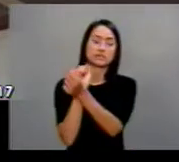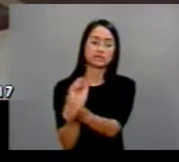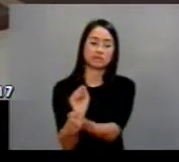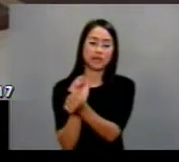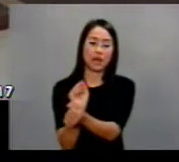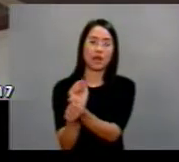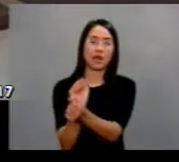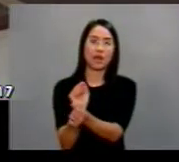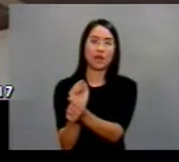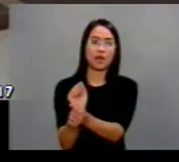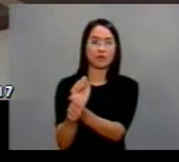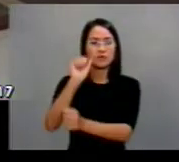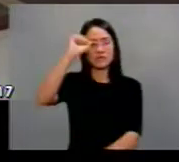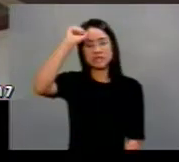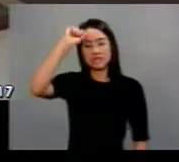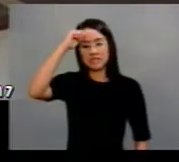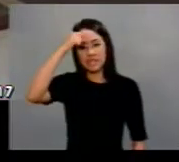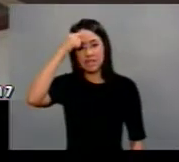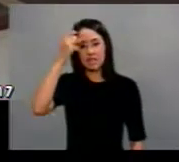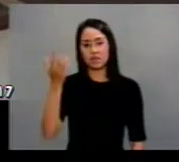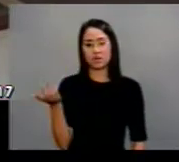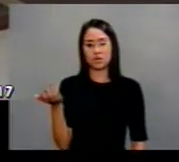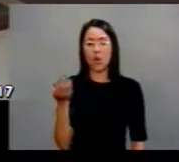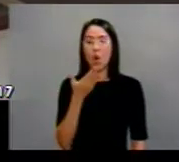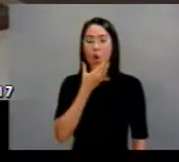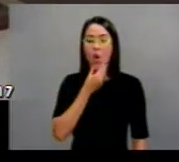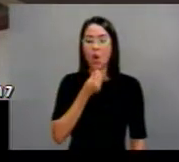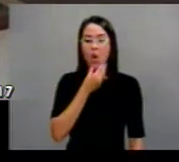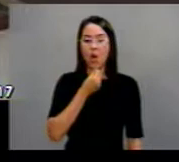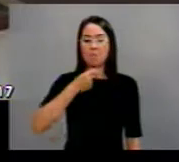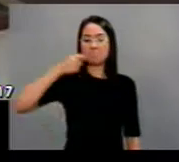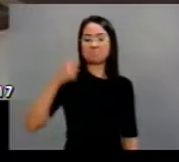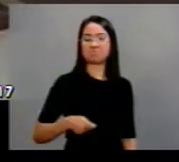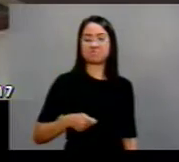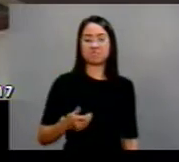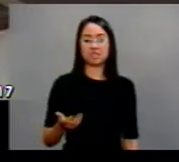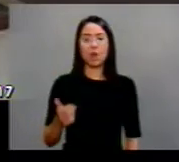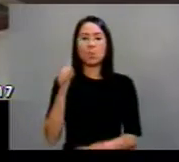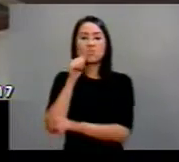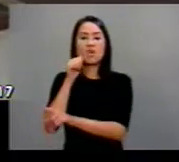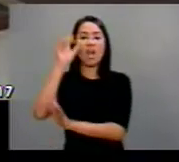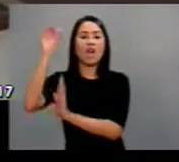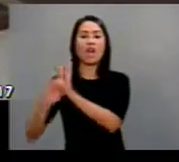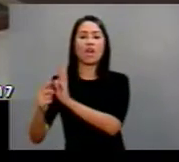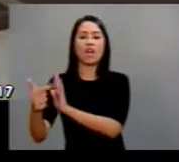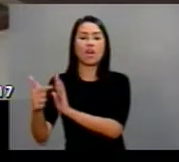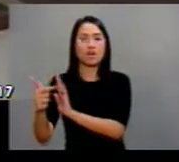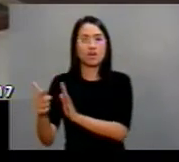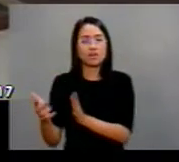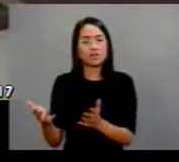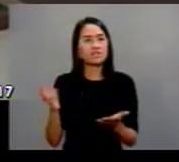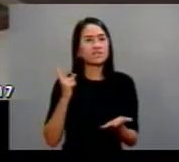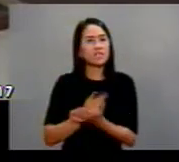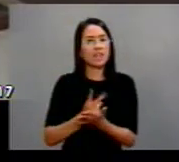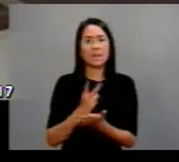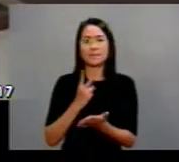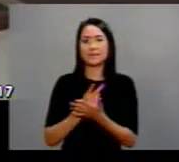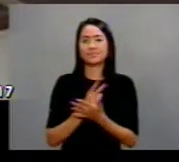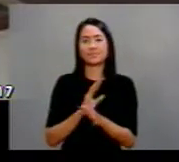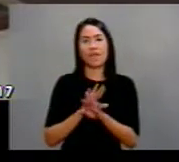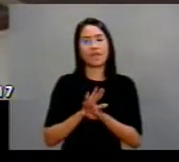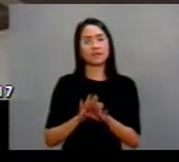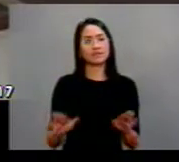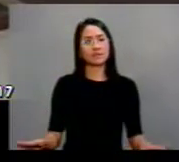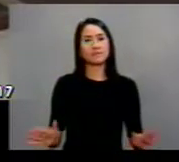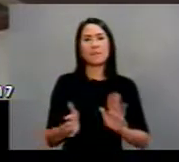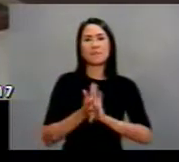Um país patriarcal e machista. Um país que tem um desafio gigantesco de enfrentar a sua própria desigualdade, que se